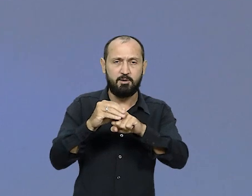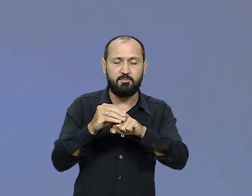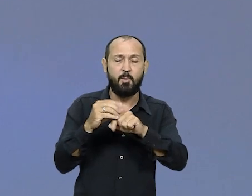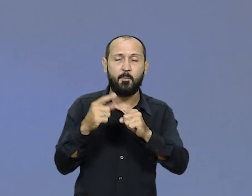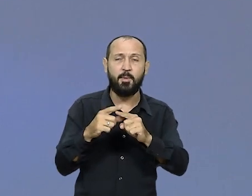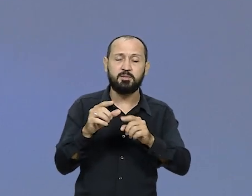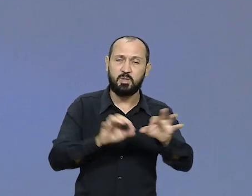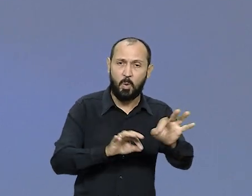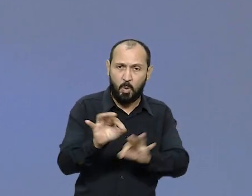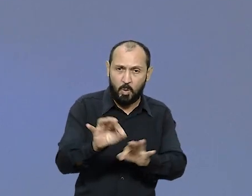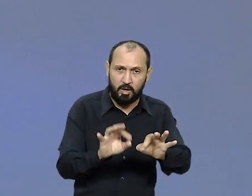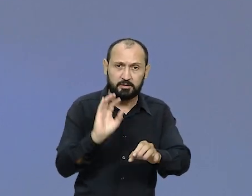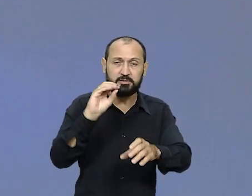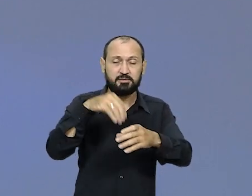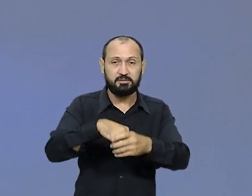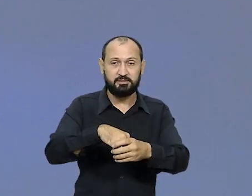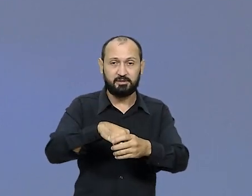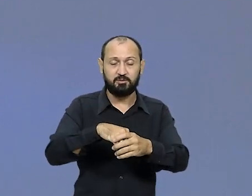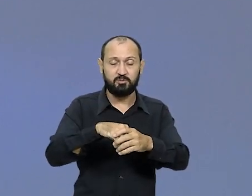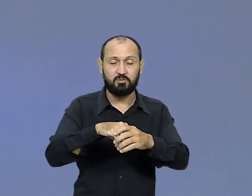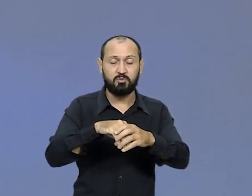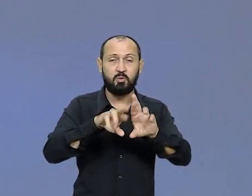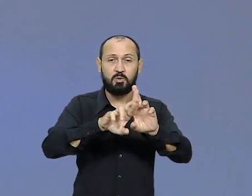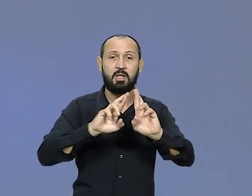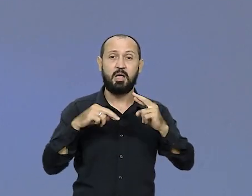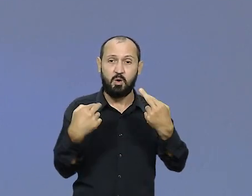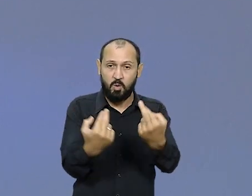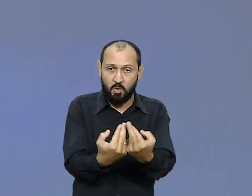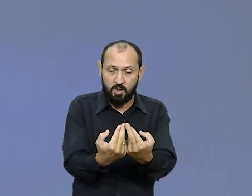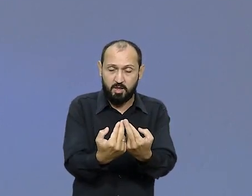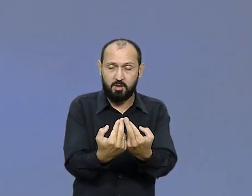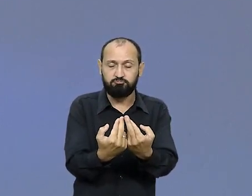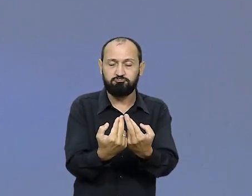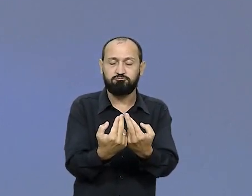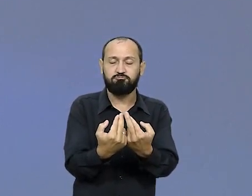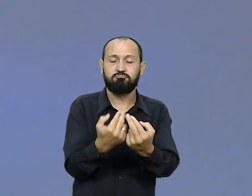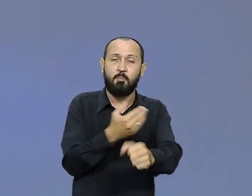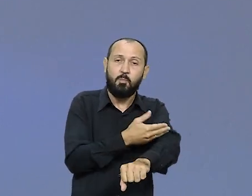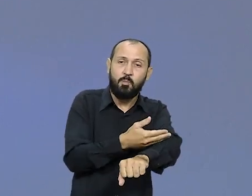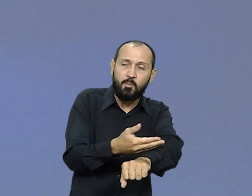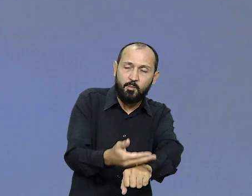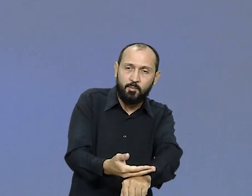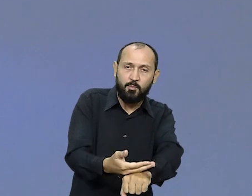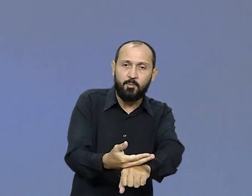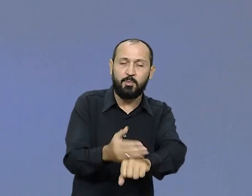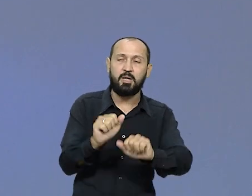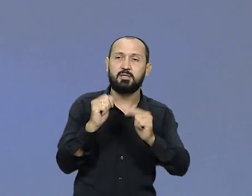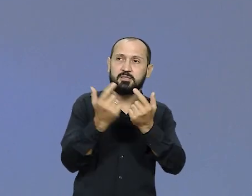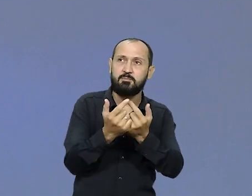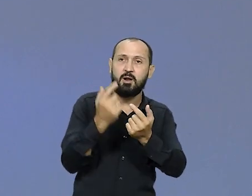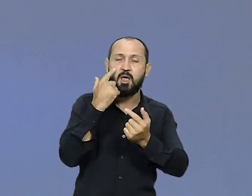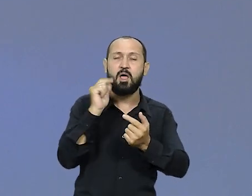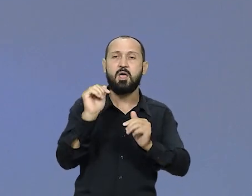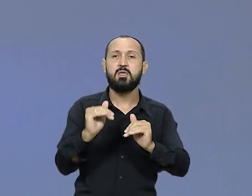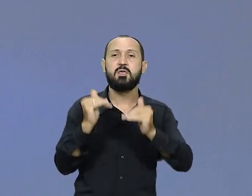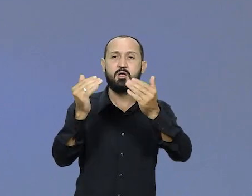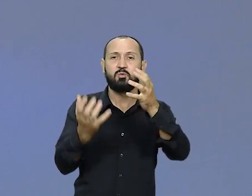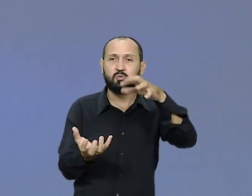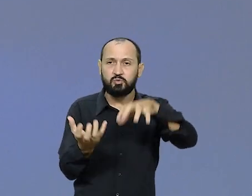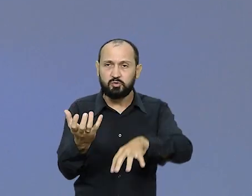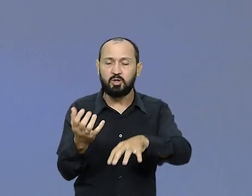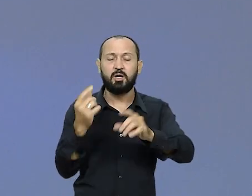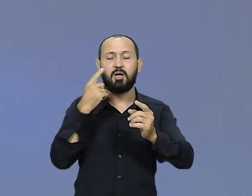para acontecer e ser construído no plenário da Assembleia, no plenário do Congresso Nacional e também nos tribunais de justiça e nos